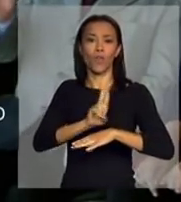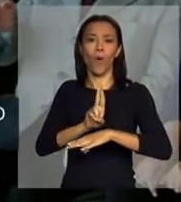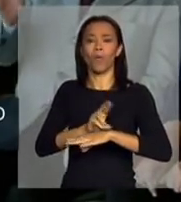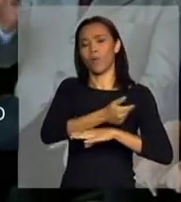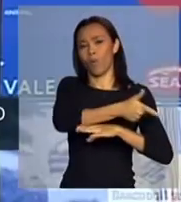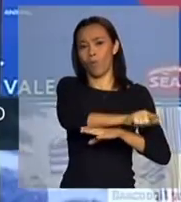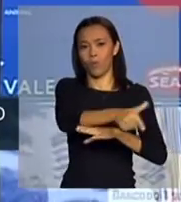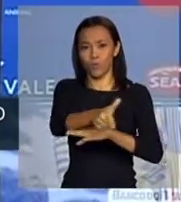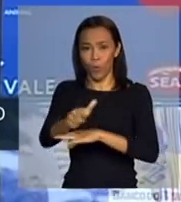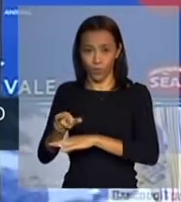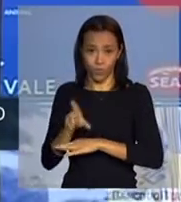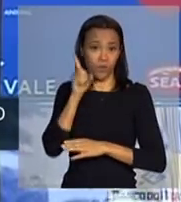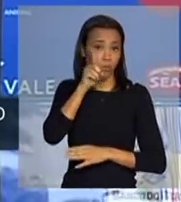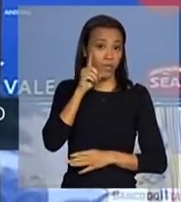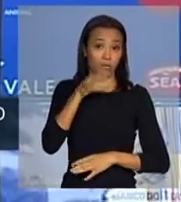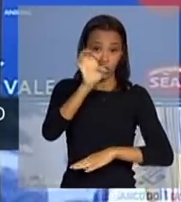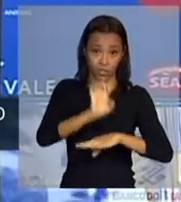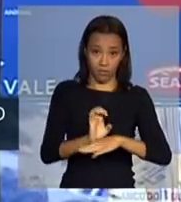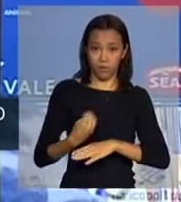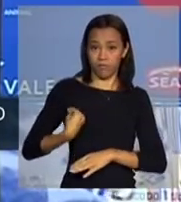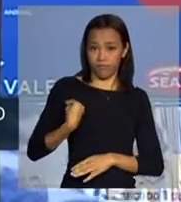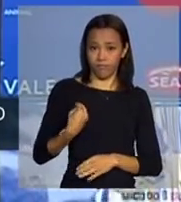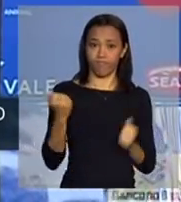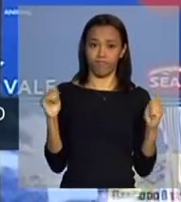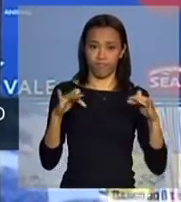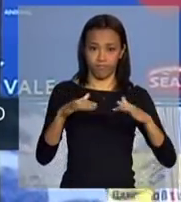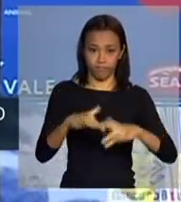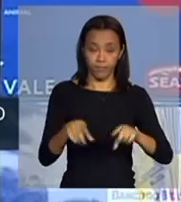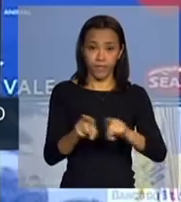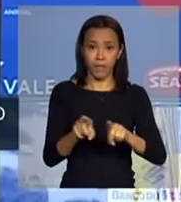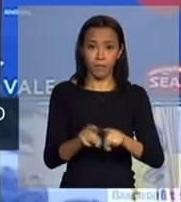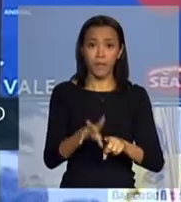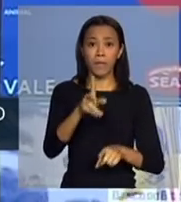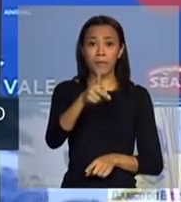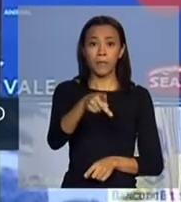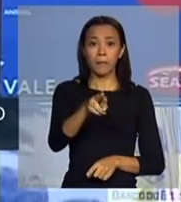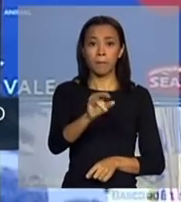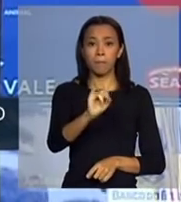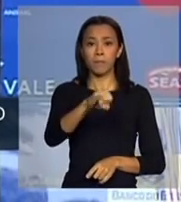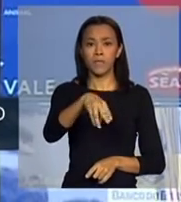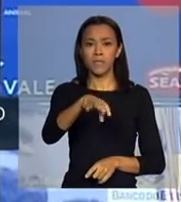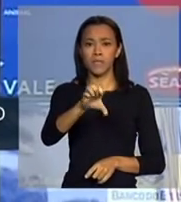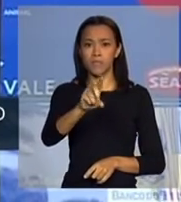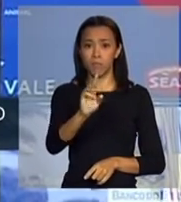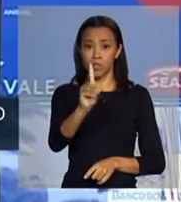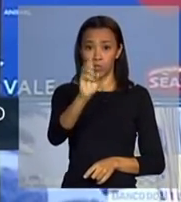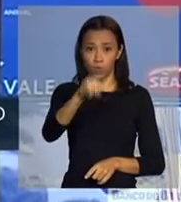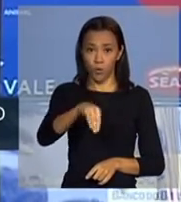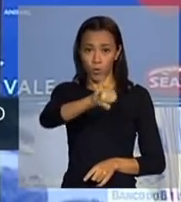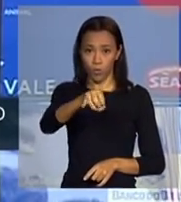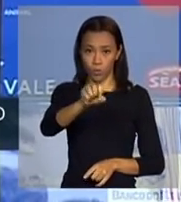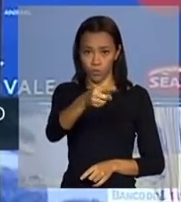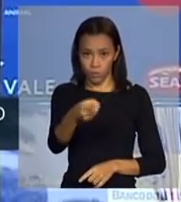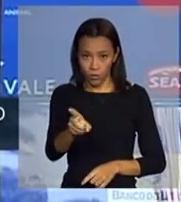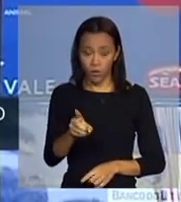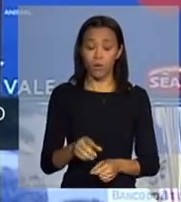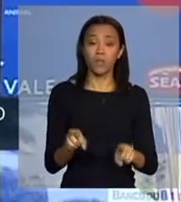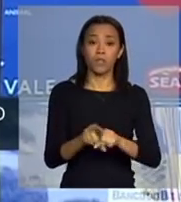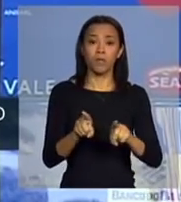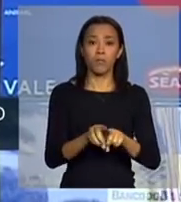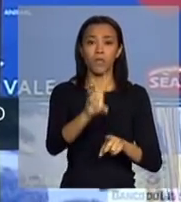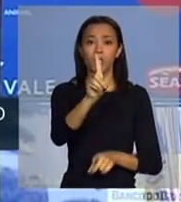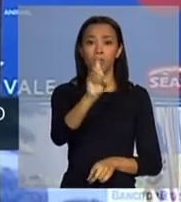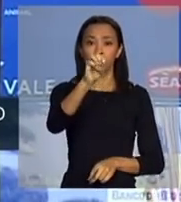os demais deputados estaduais, Príncipe Dom João Henrique de Orleans e Bragança, Dom Aloysio